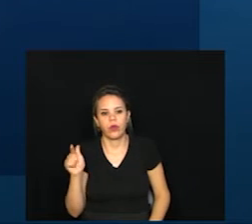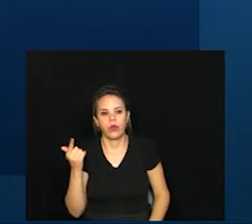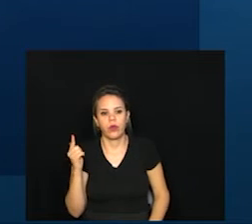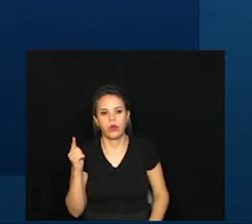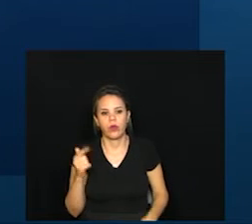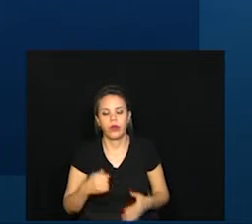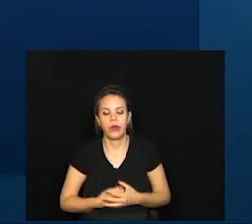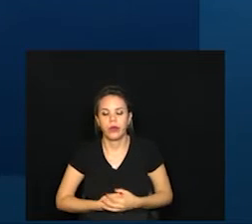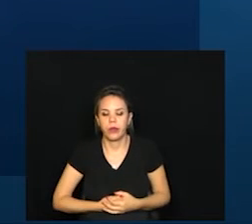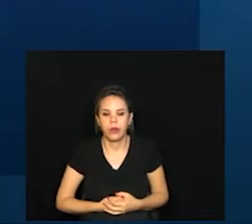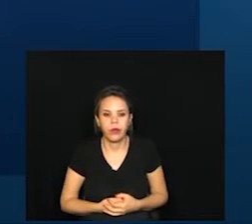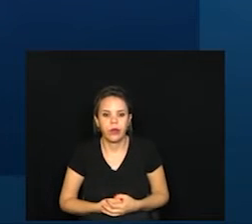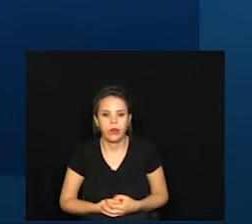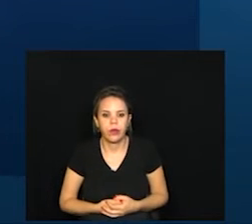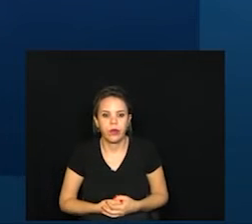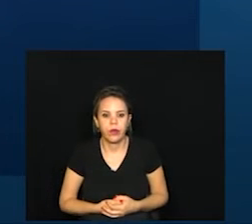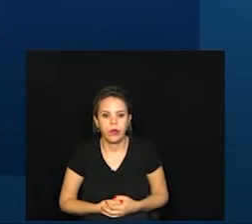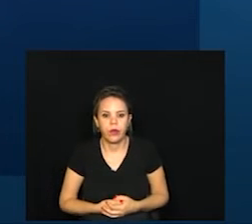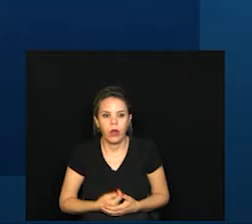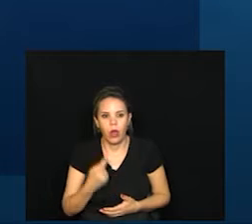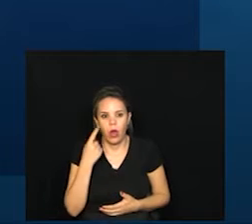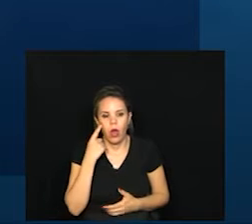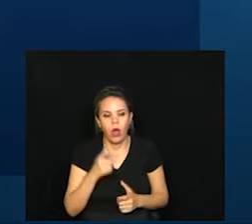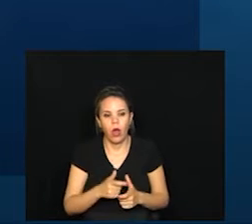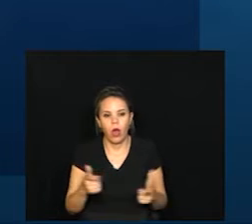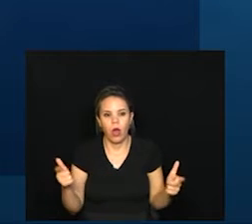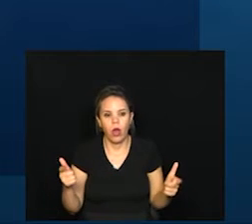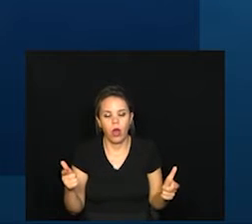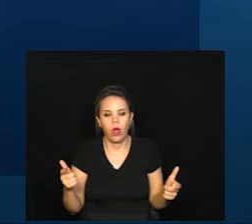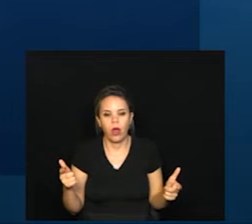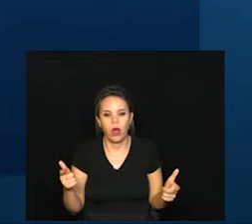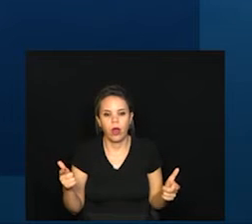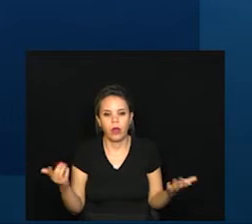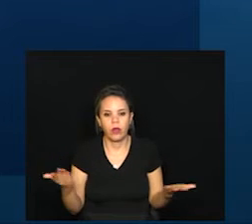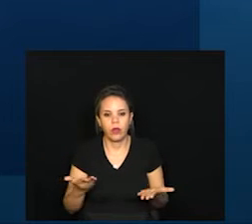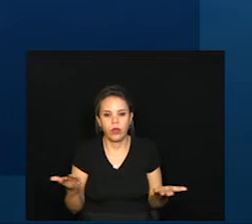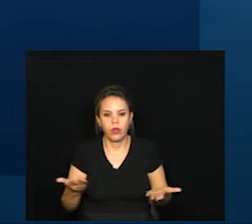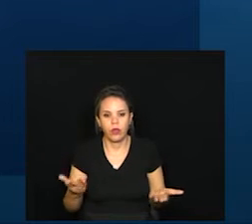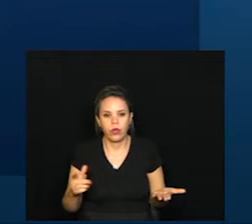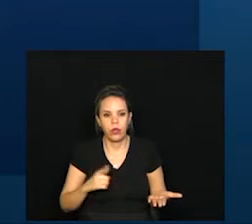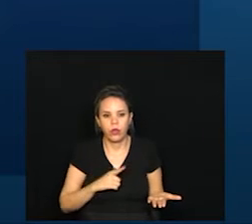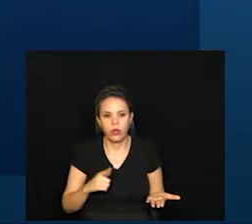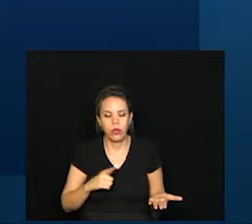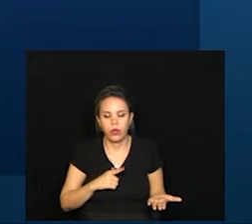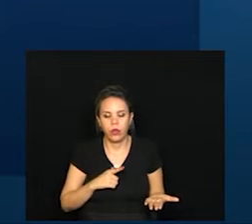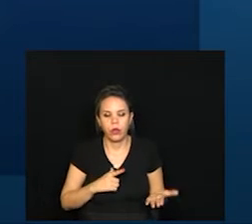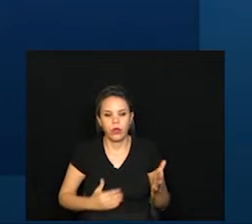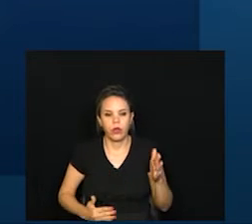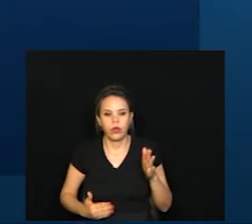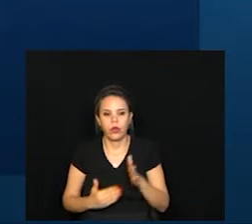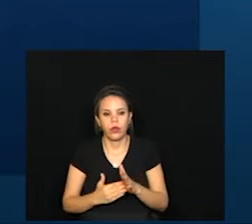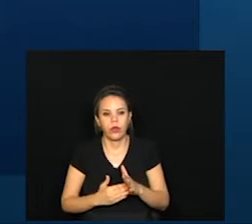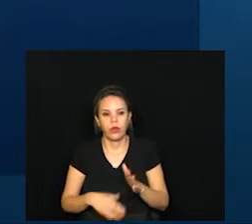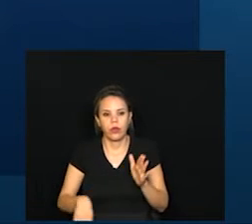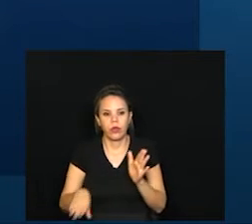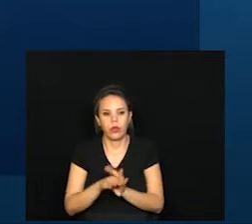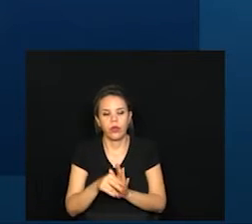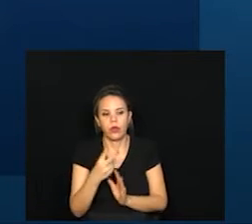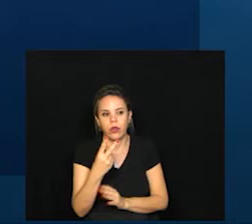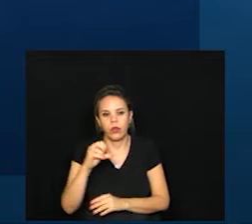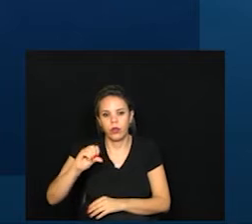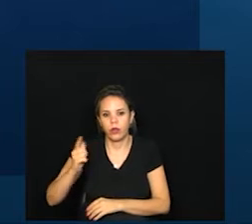dos 17. Então, olha a amplitude térmica, né? No dia de hoje, nós temos uma máxima que pode chegar aos